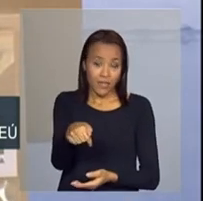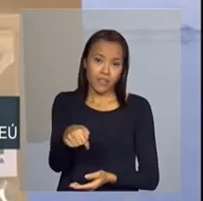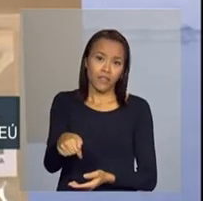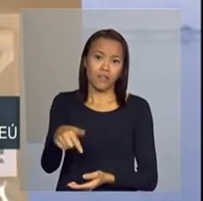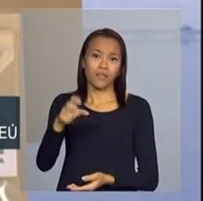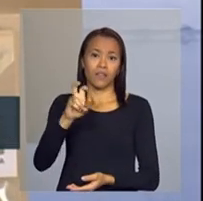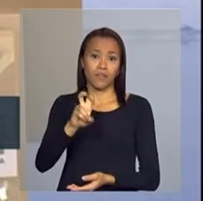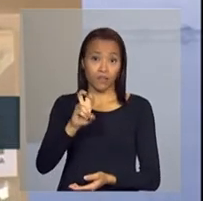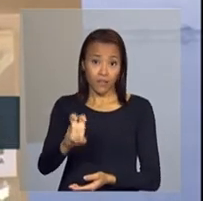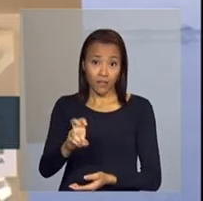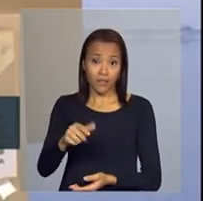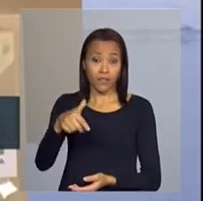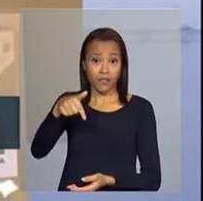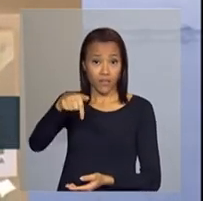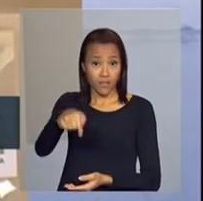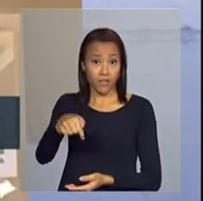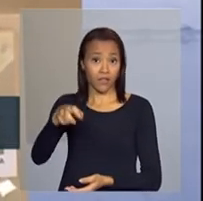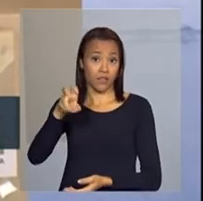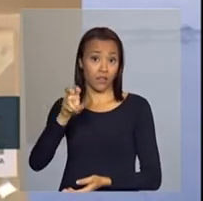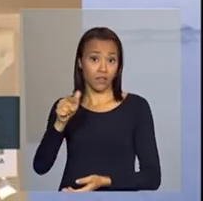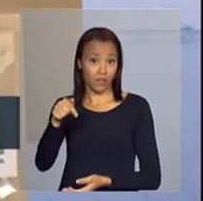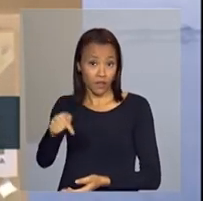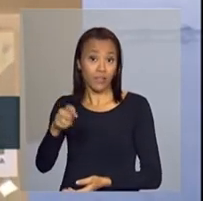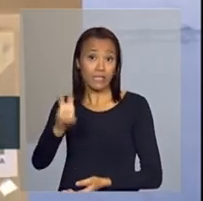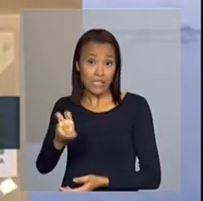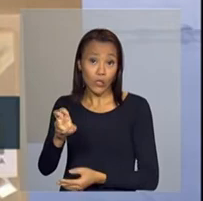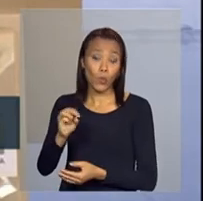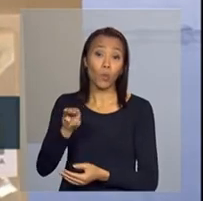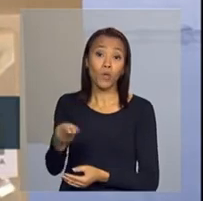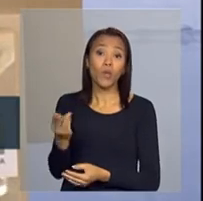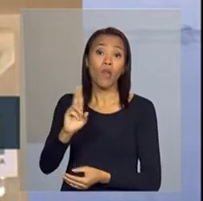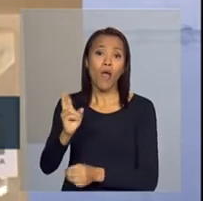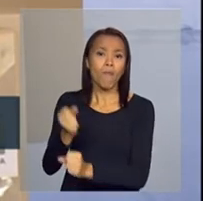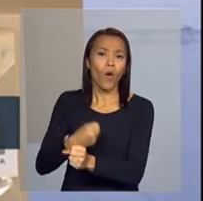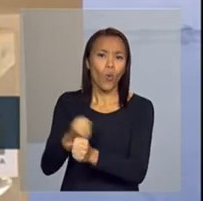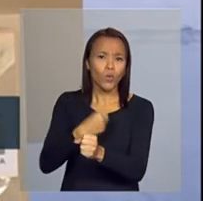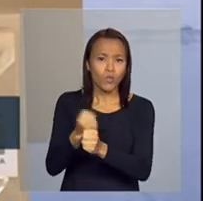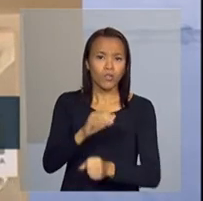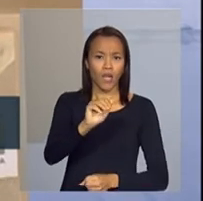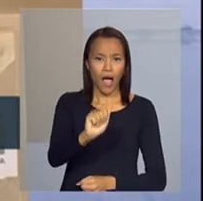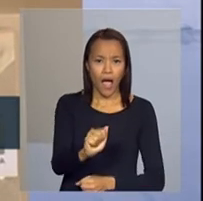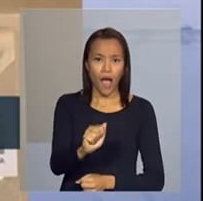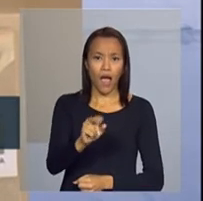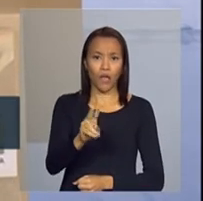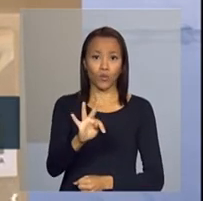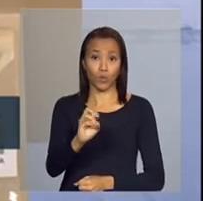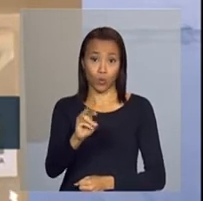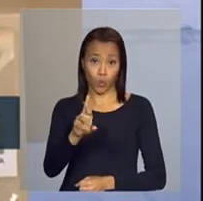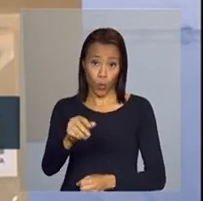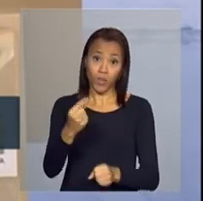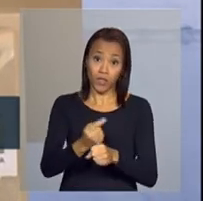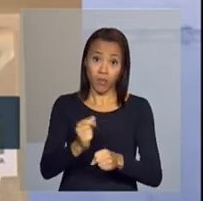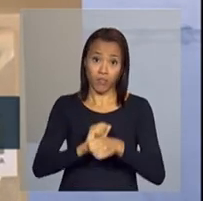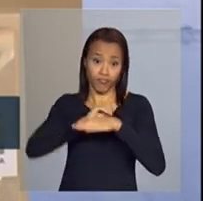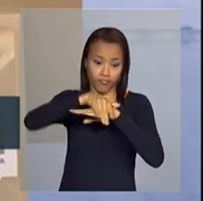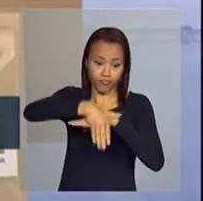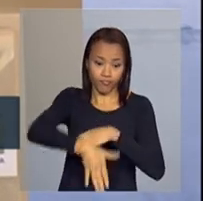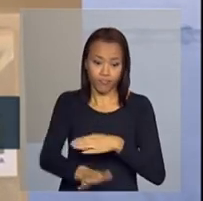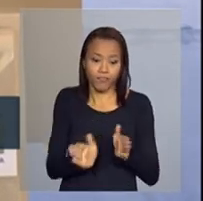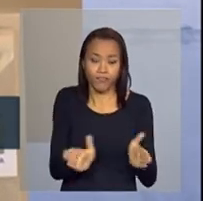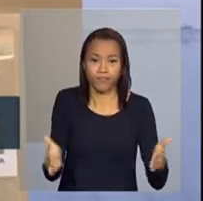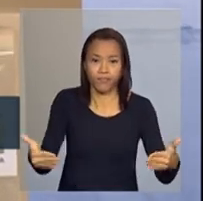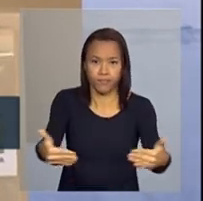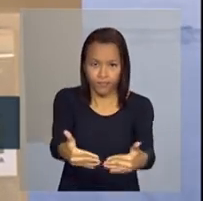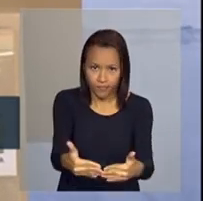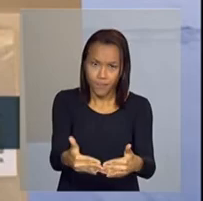775 milhões de reais para a construção de adutoras e de barragens, para seguir